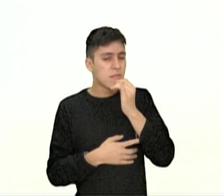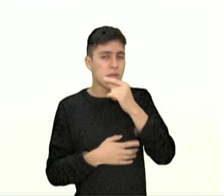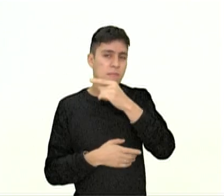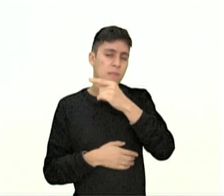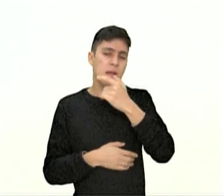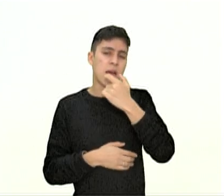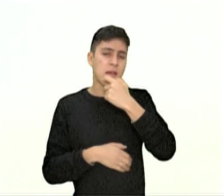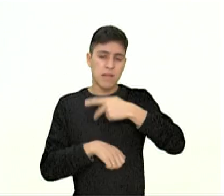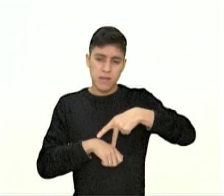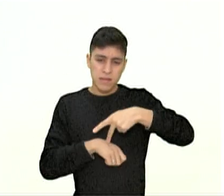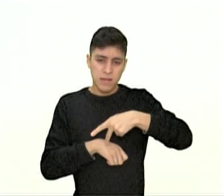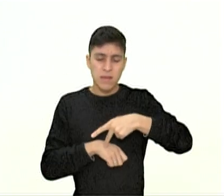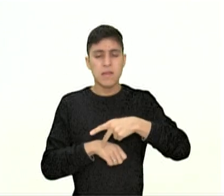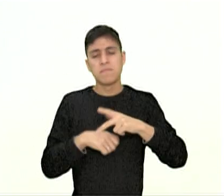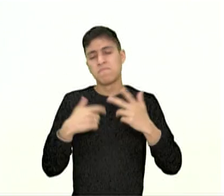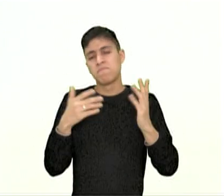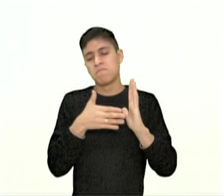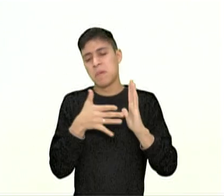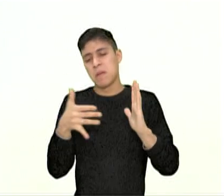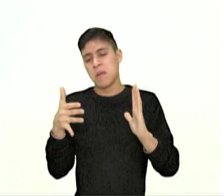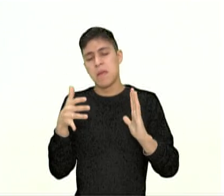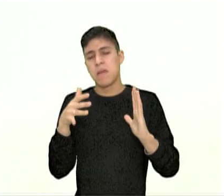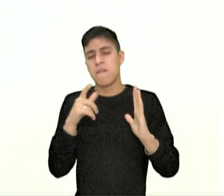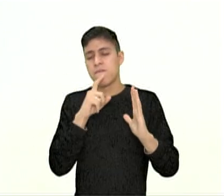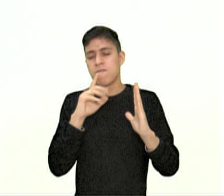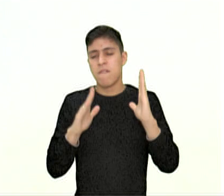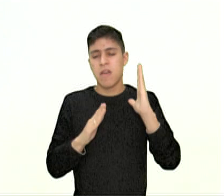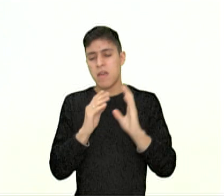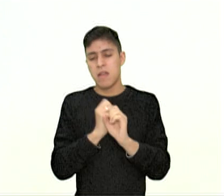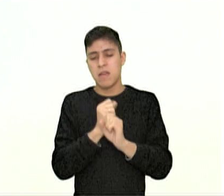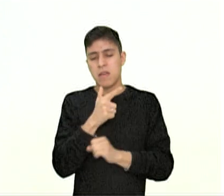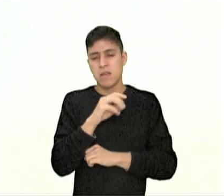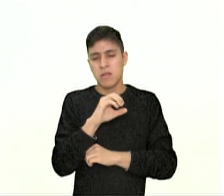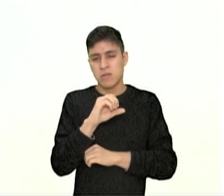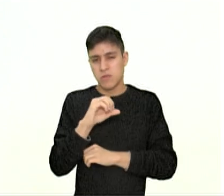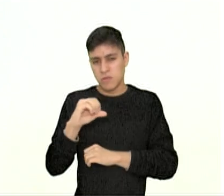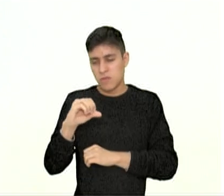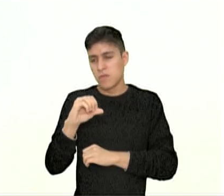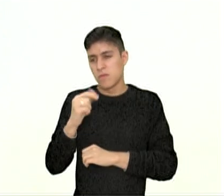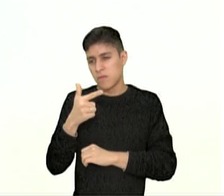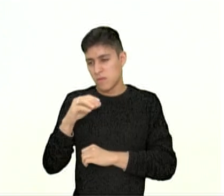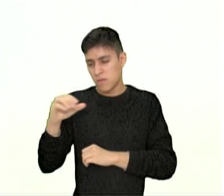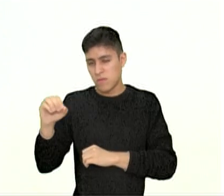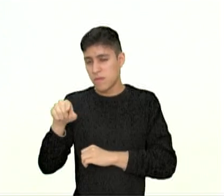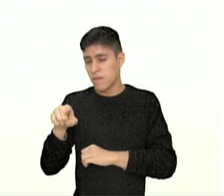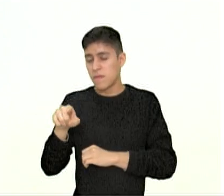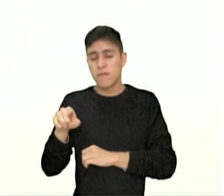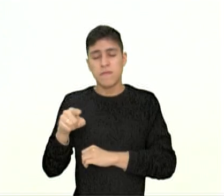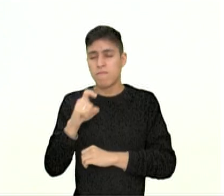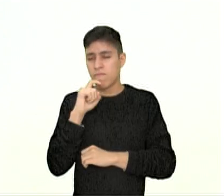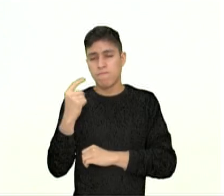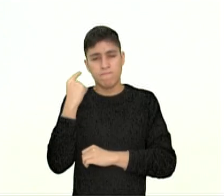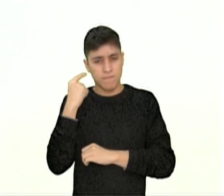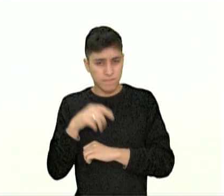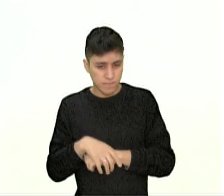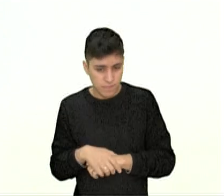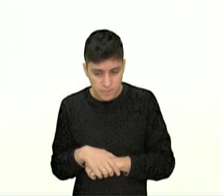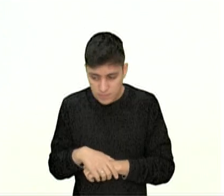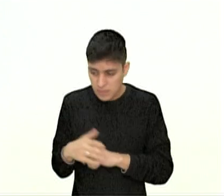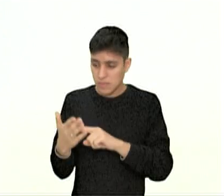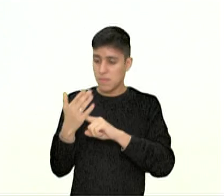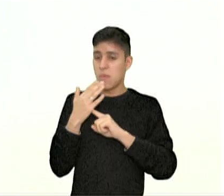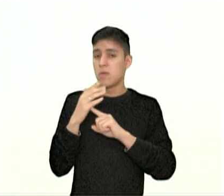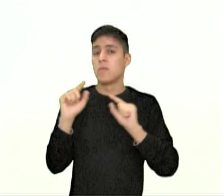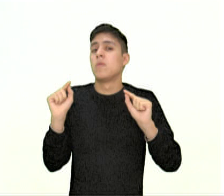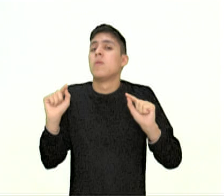vivo, o inverno de 2009-2010 foi inusualmente frio. Então, esse tempo verbal se utiliza para indicar uma